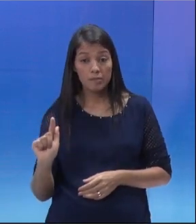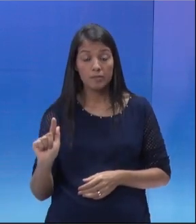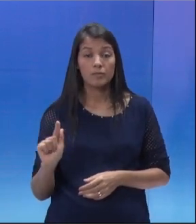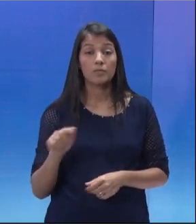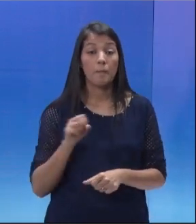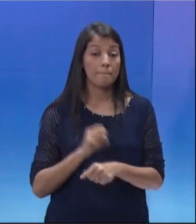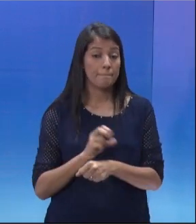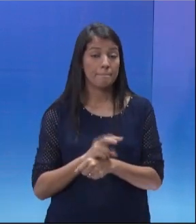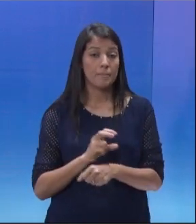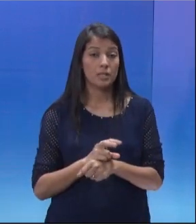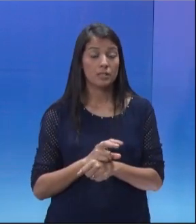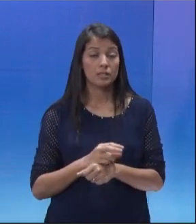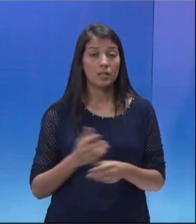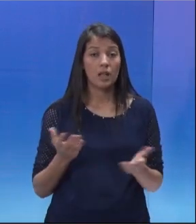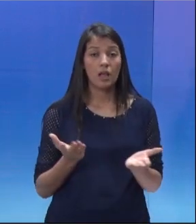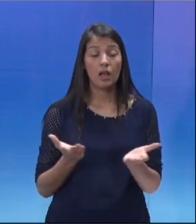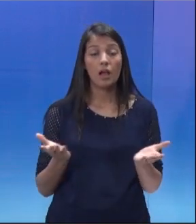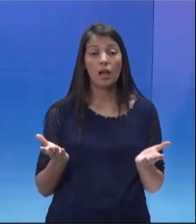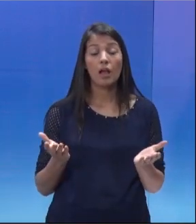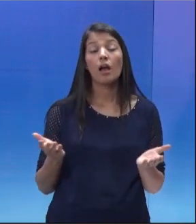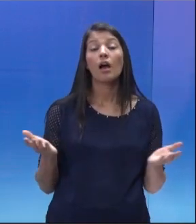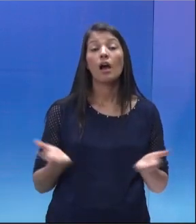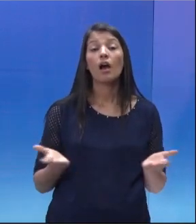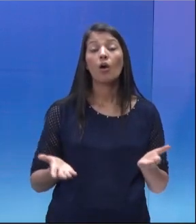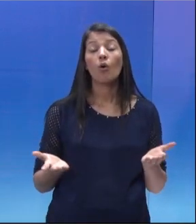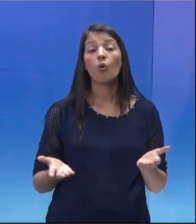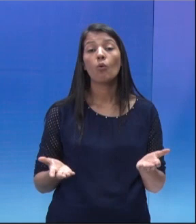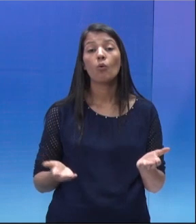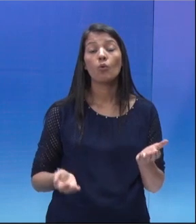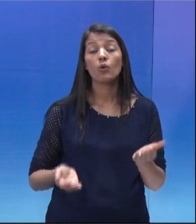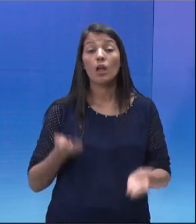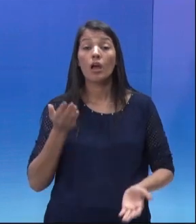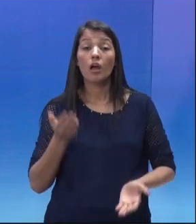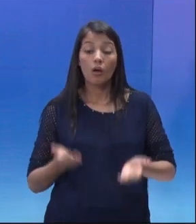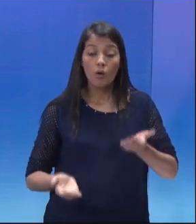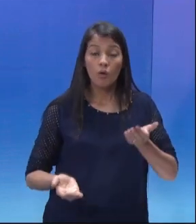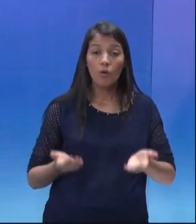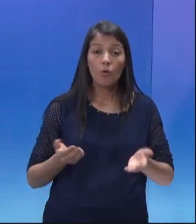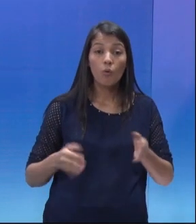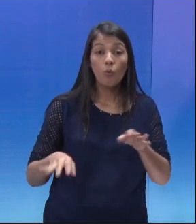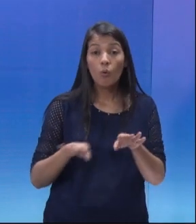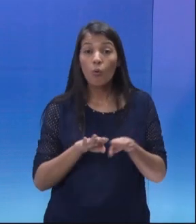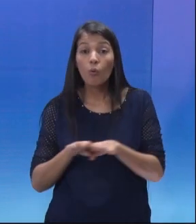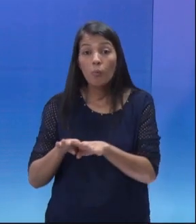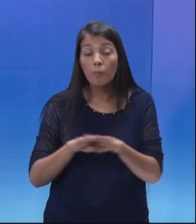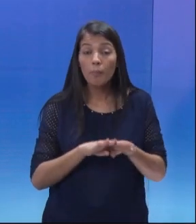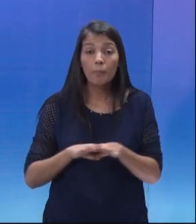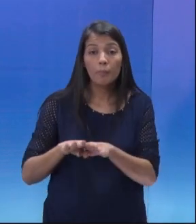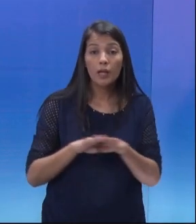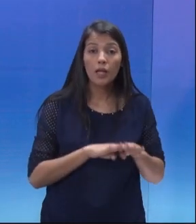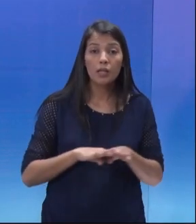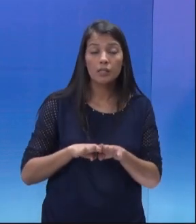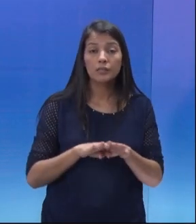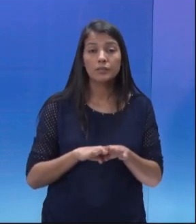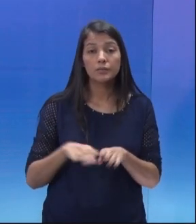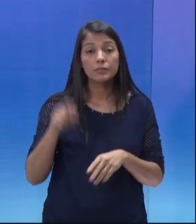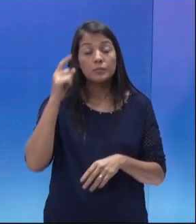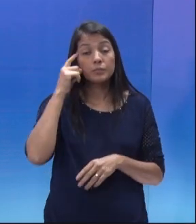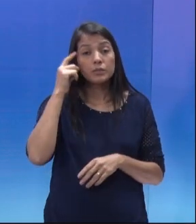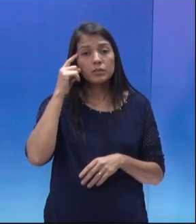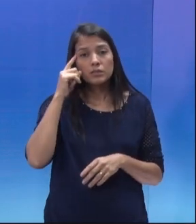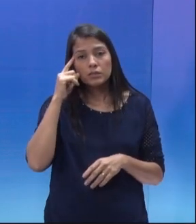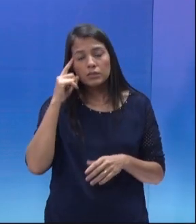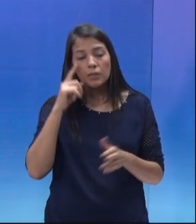de doses letais reais, nós podemos traçar um comparativo. Olha aqui. Para o diazinon, nós temos que os